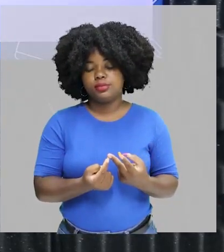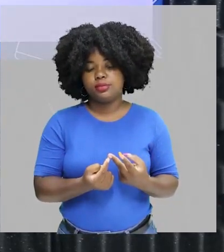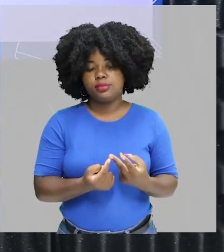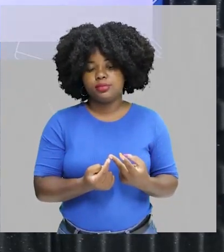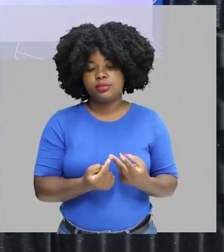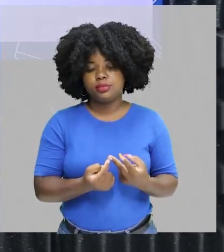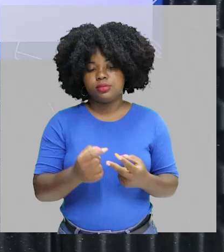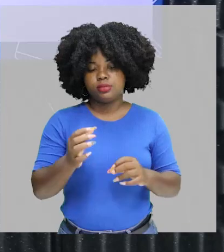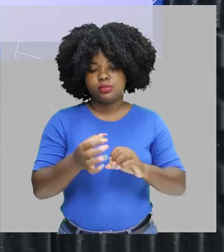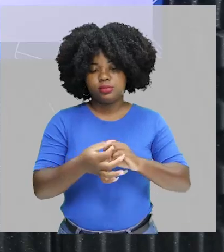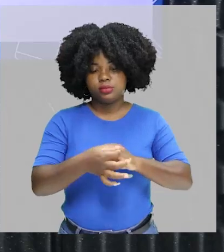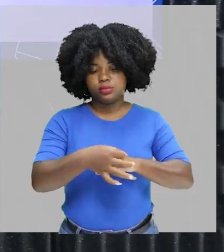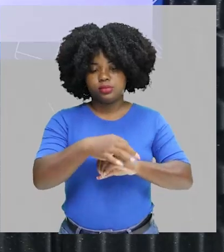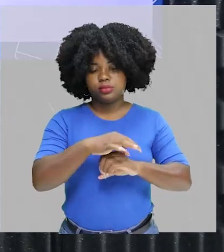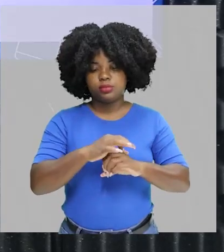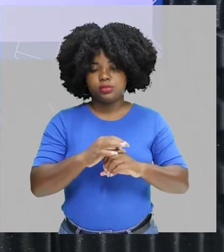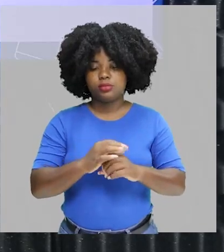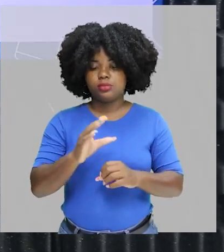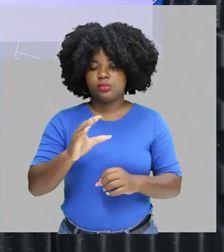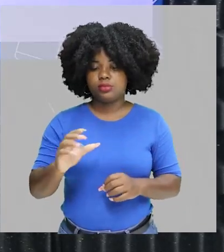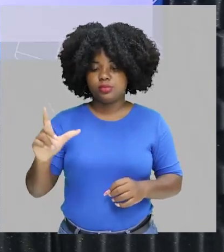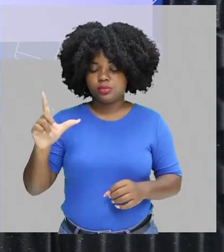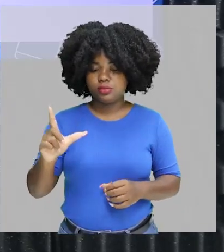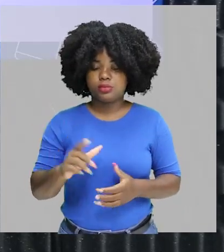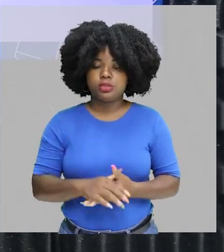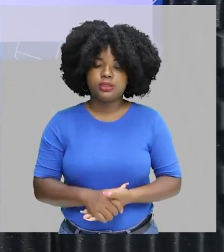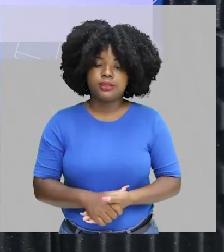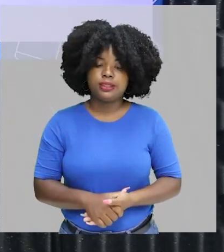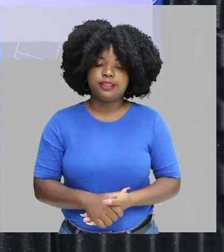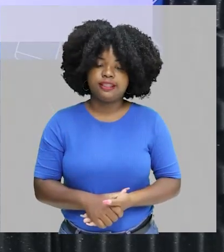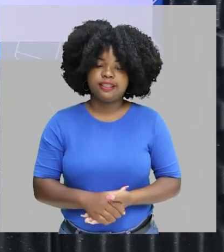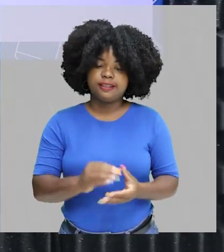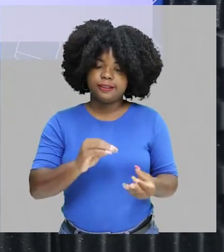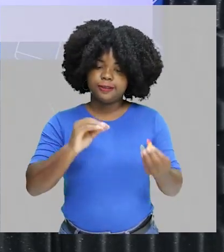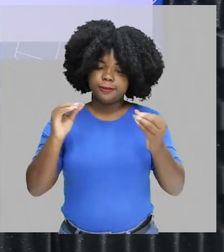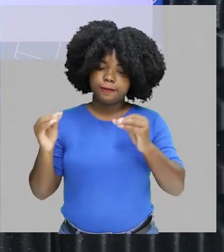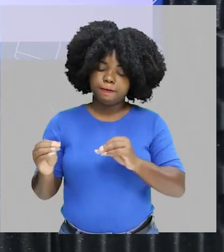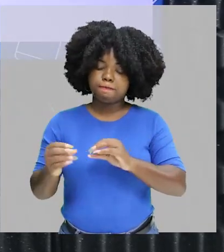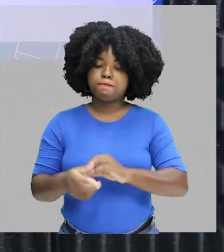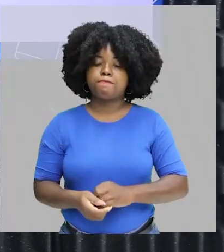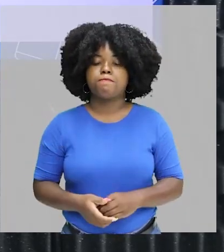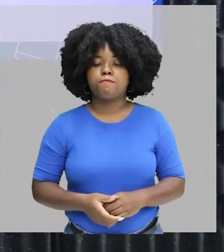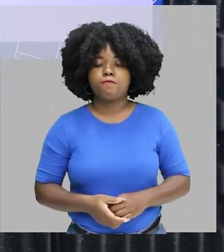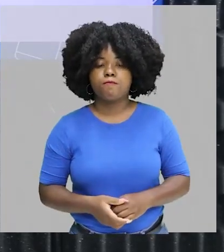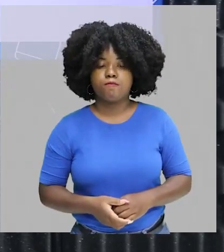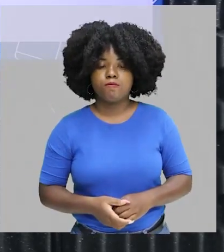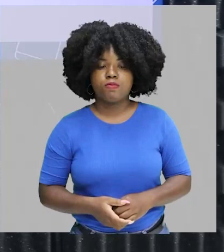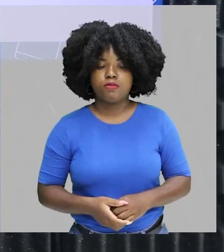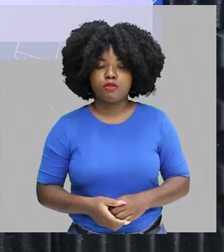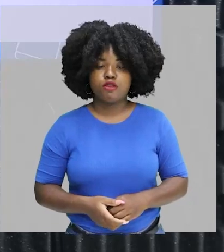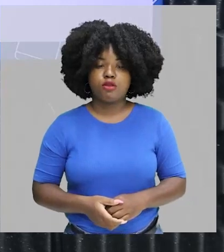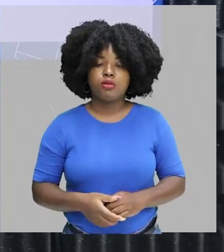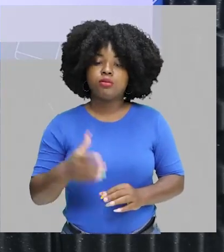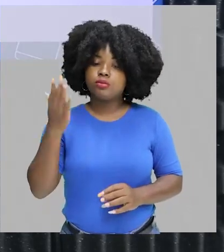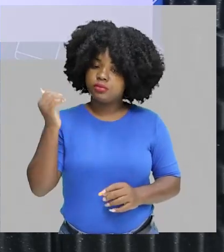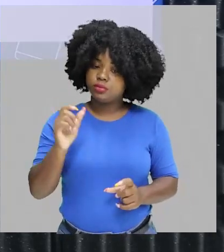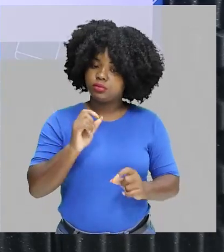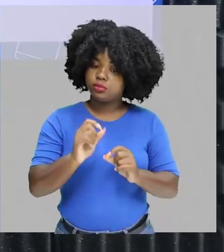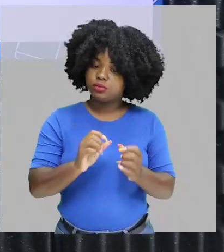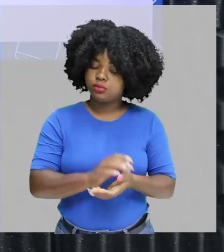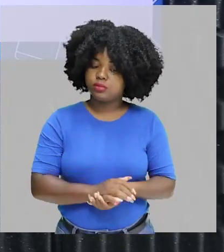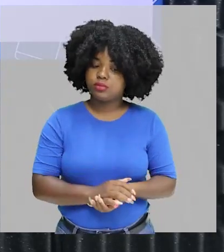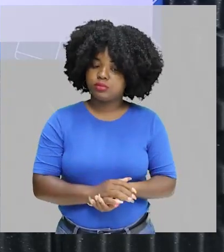os dois átomos de cloro. Então, os dois átomos de cloro serão adicionados. Aí você já sabe, eu